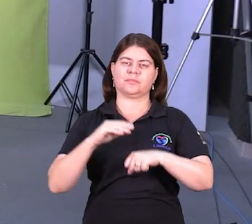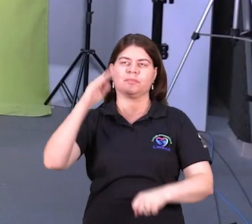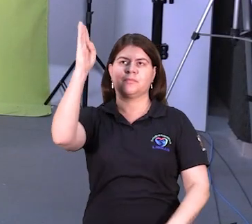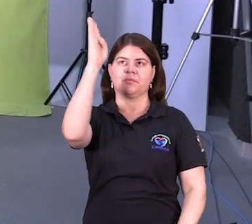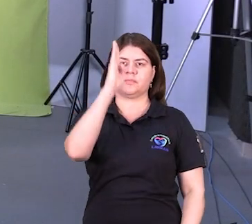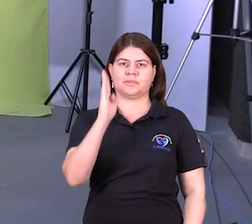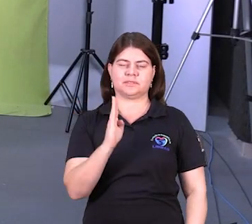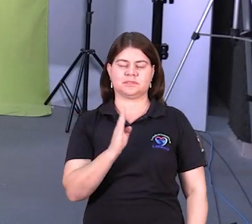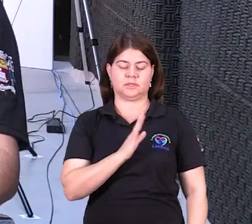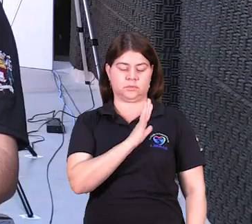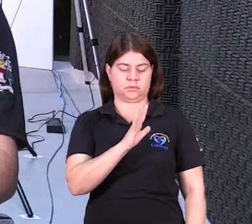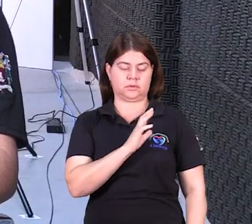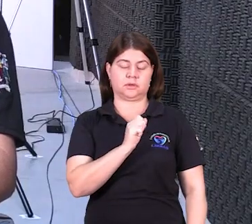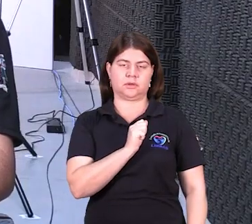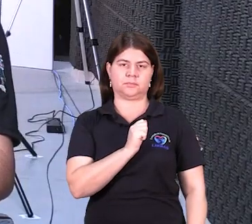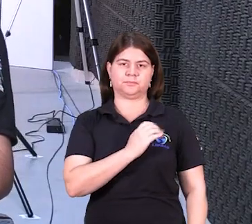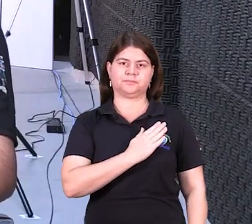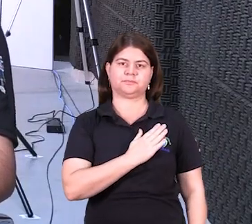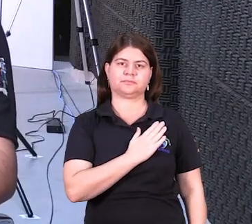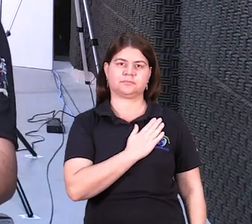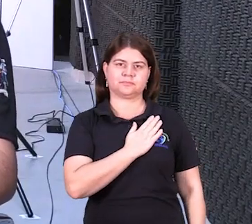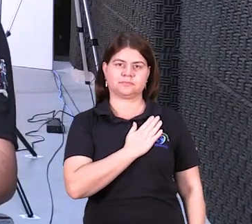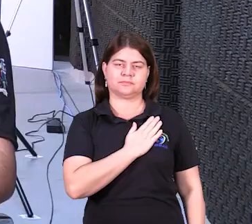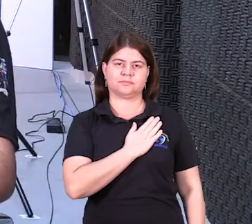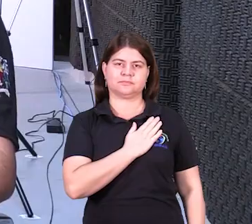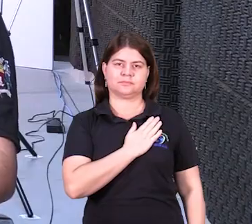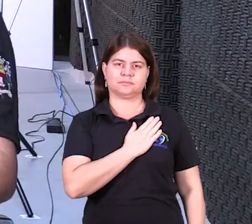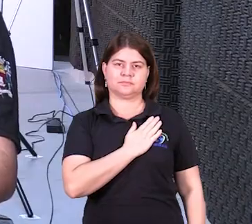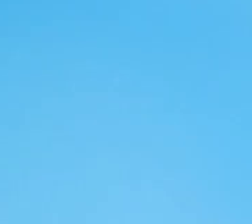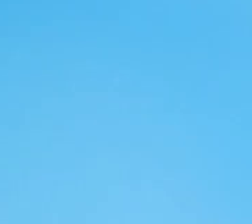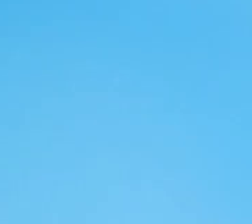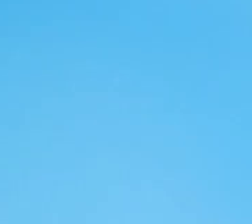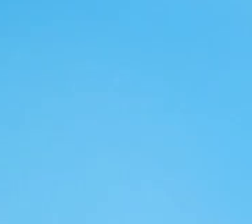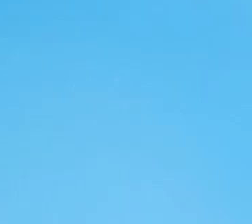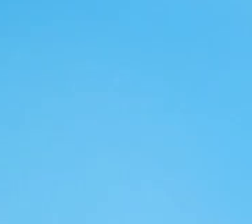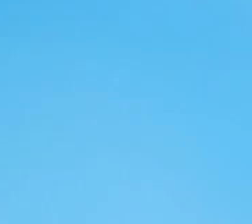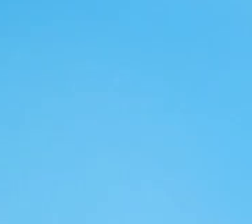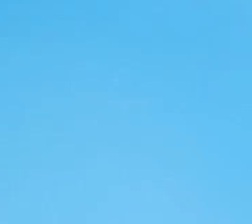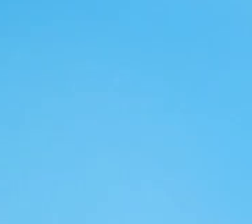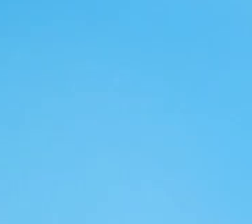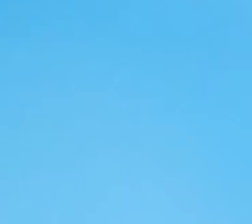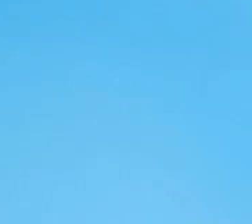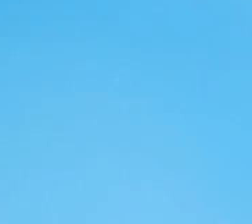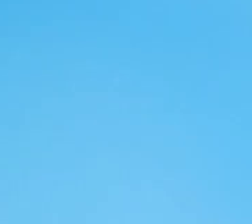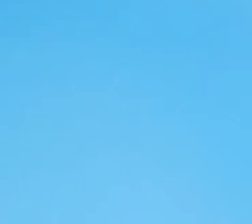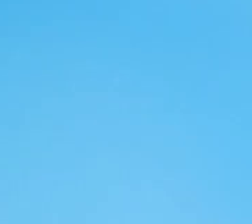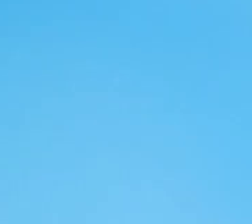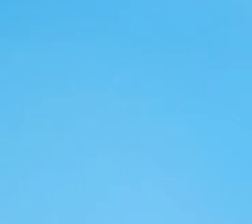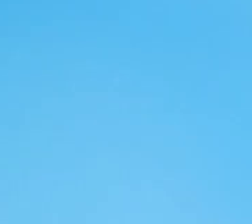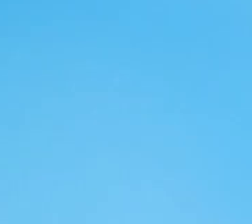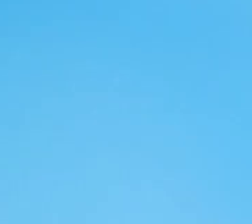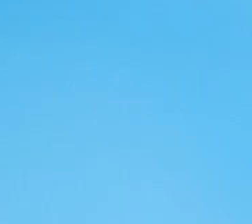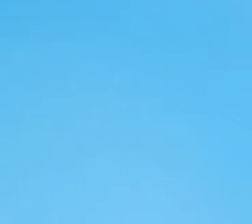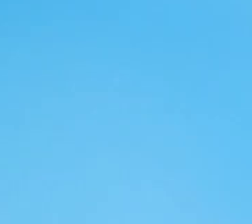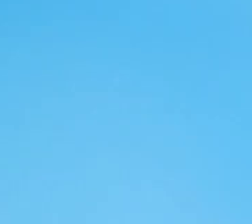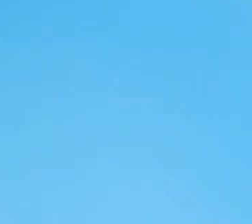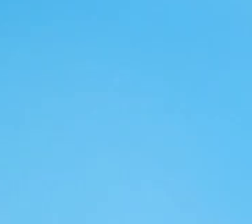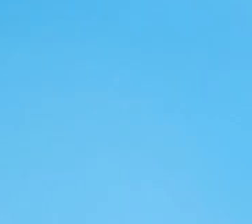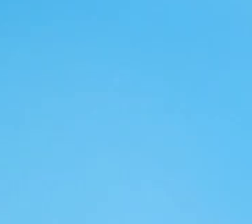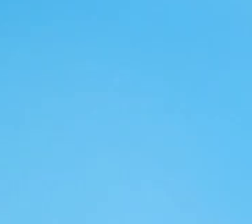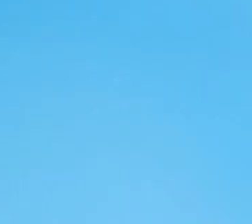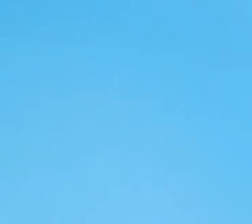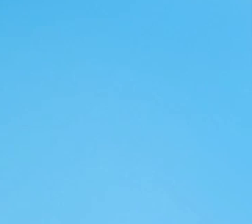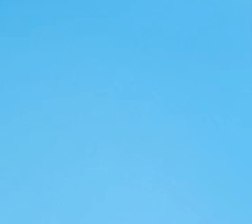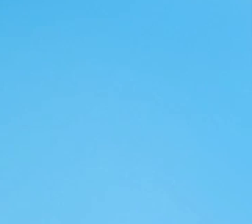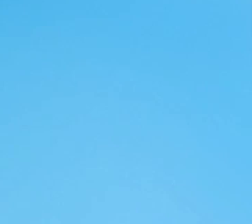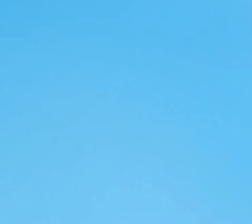amada Brasil, Brasil amado pátria. Deitado eternamente berço esplêndido,